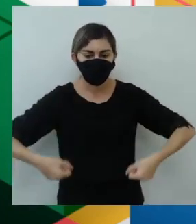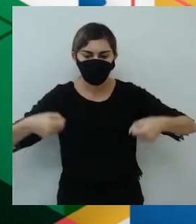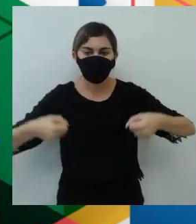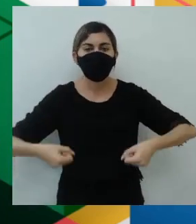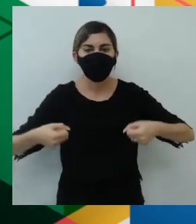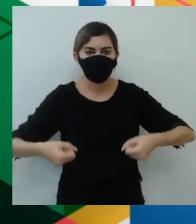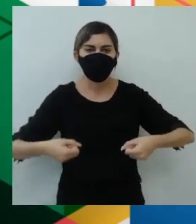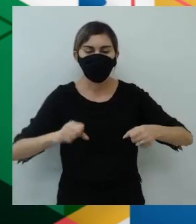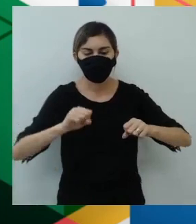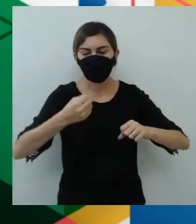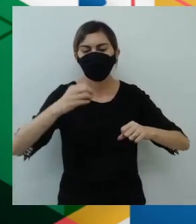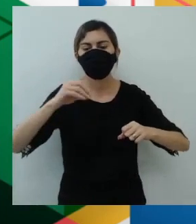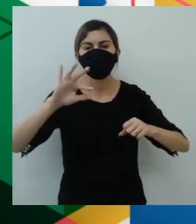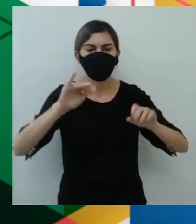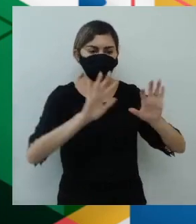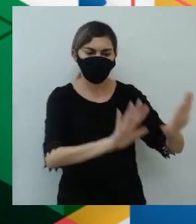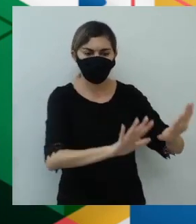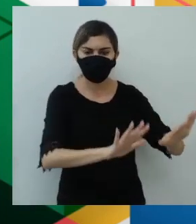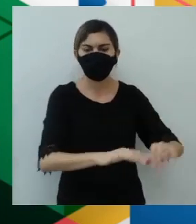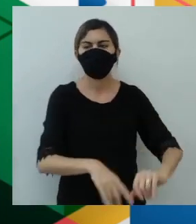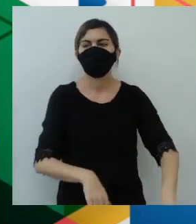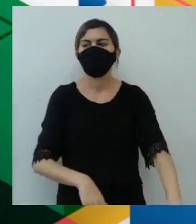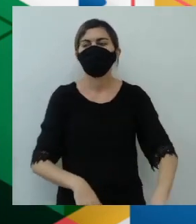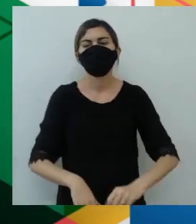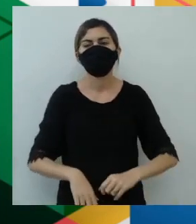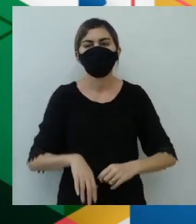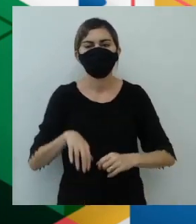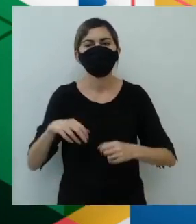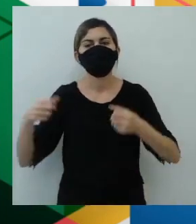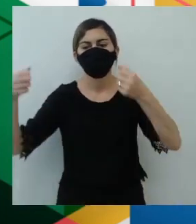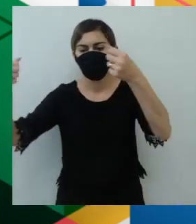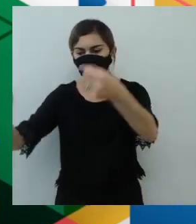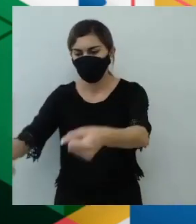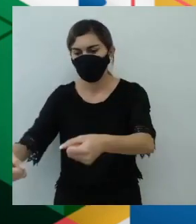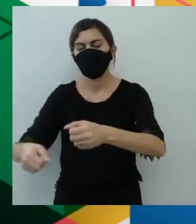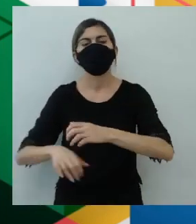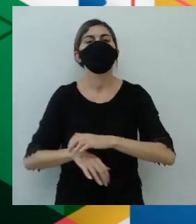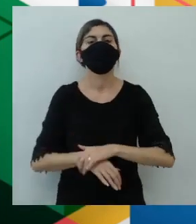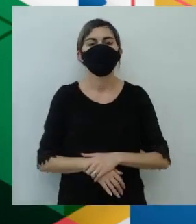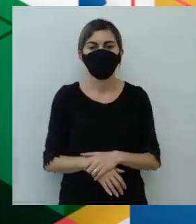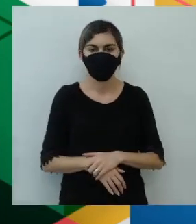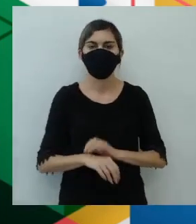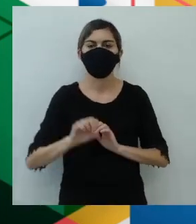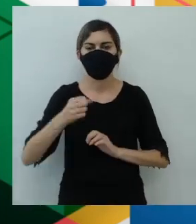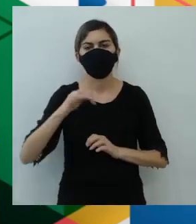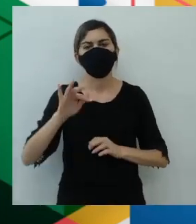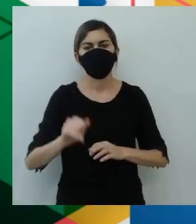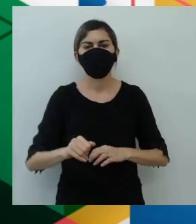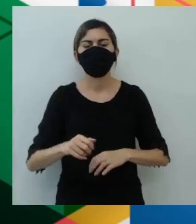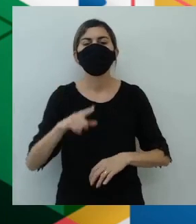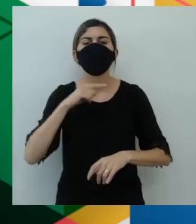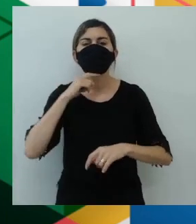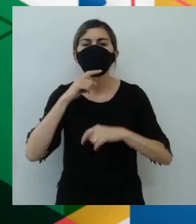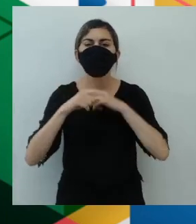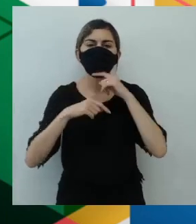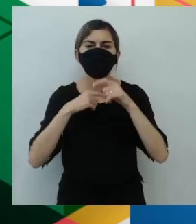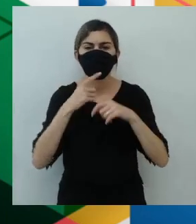grandes no sofá. Então ele está entrando, reclamando e põe as malas em cima do sofá.